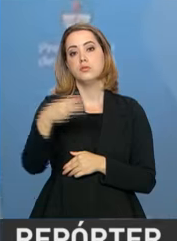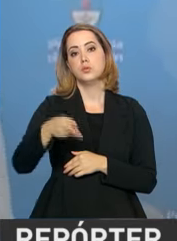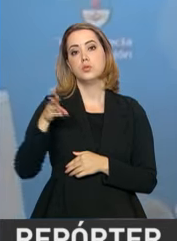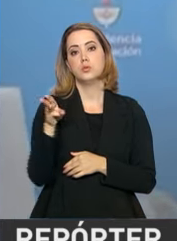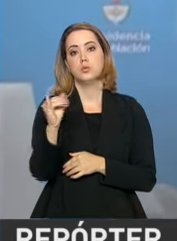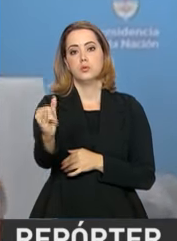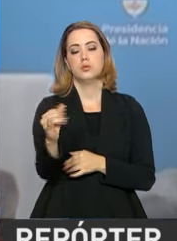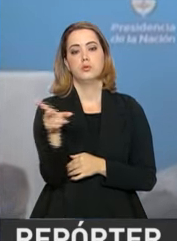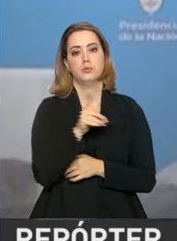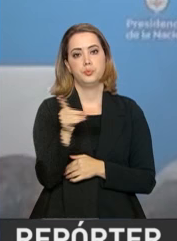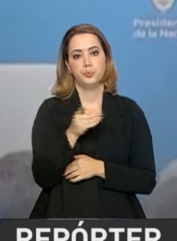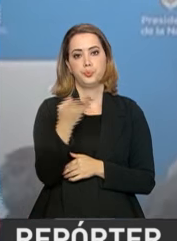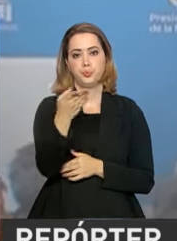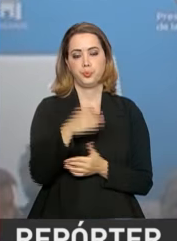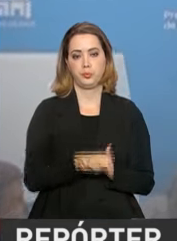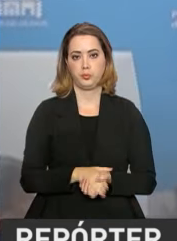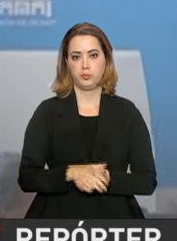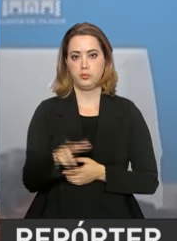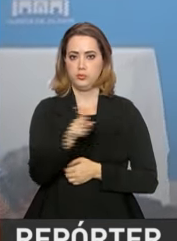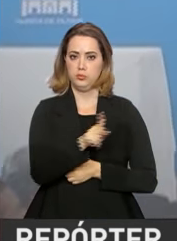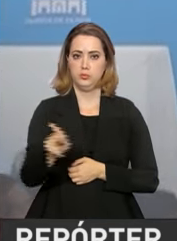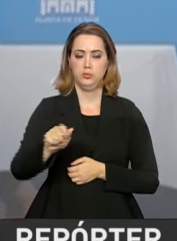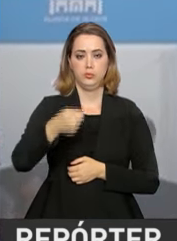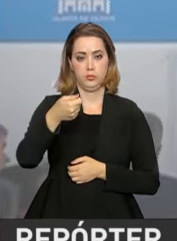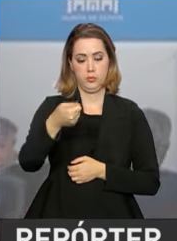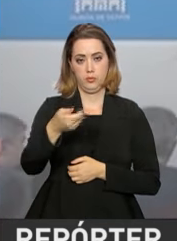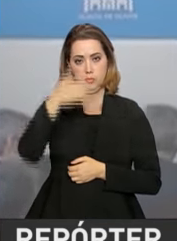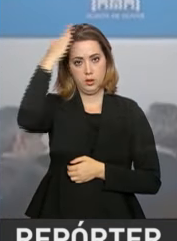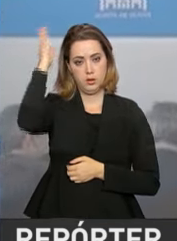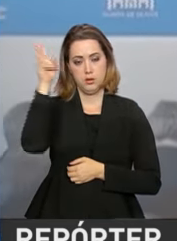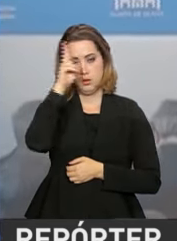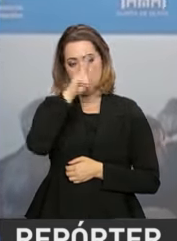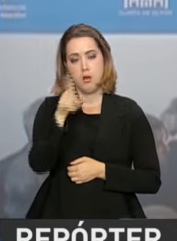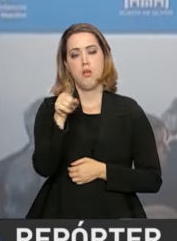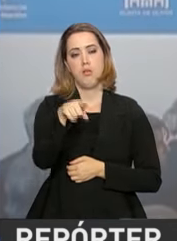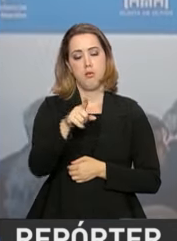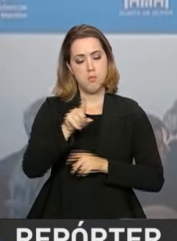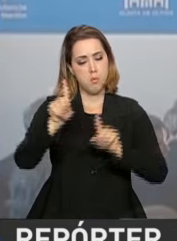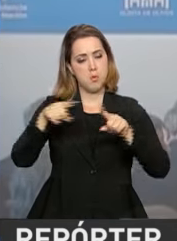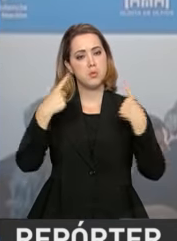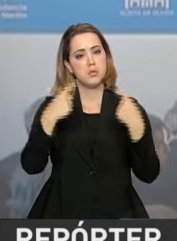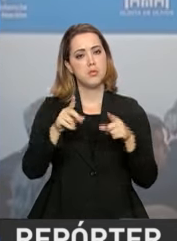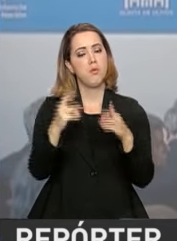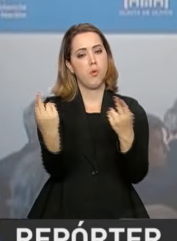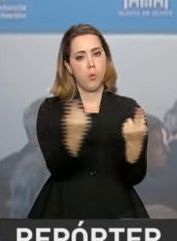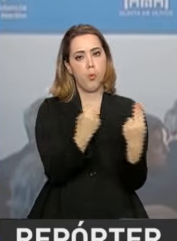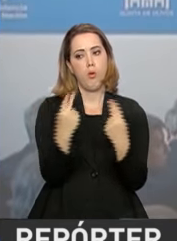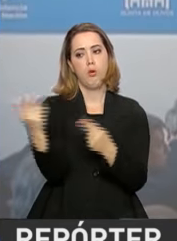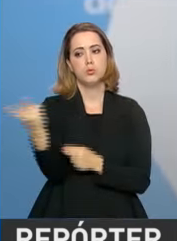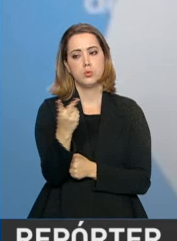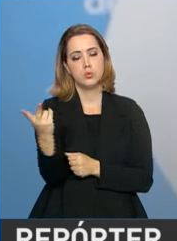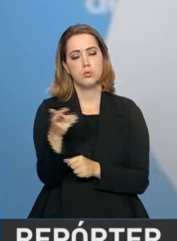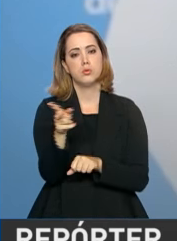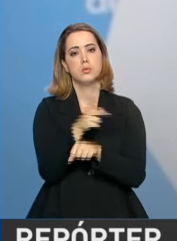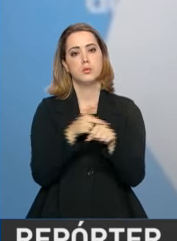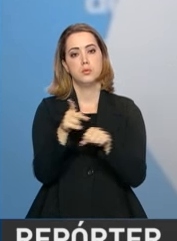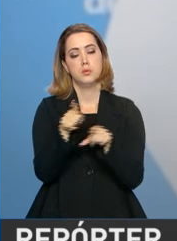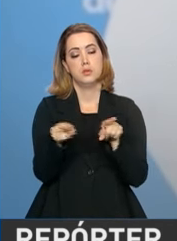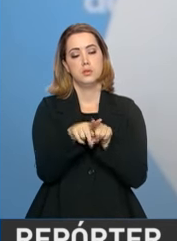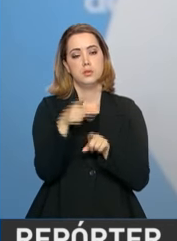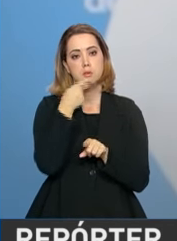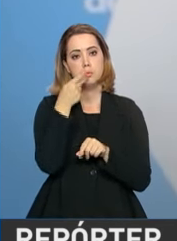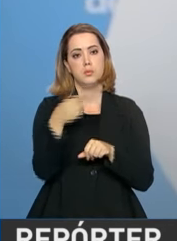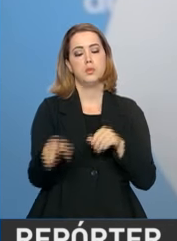US$ 23 bilhões. Michel Temer lembrou que os países têm desafios semelhantes e falou da proposta de emenda à Constituição que